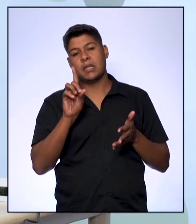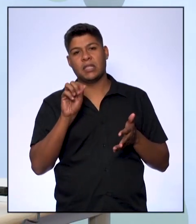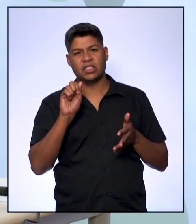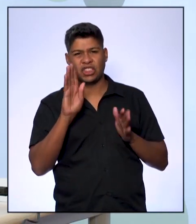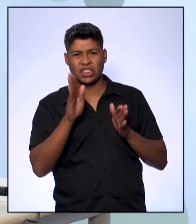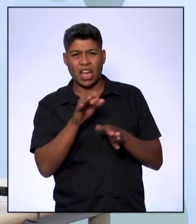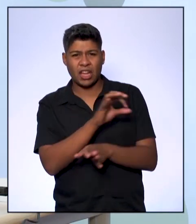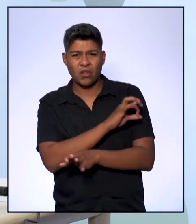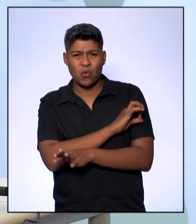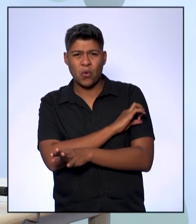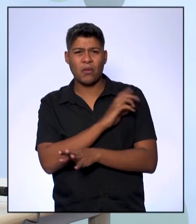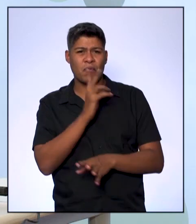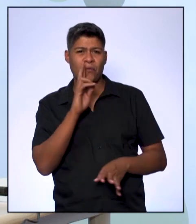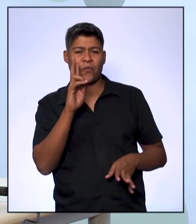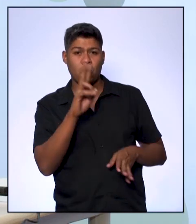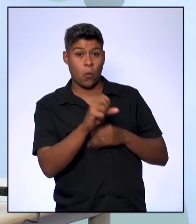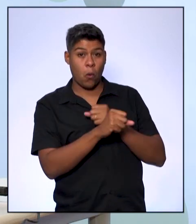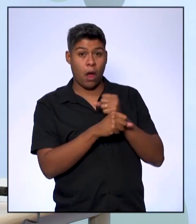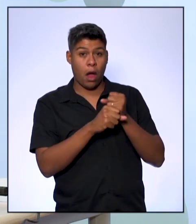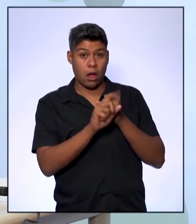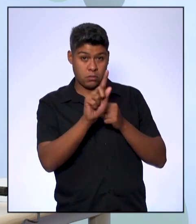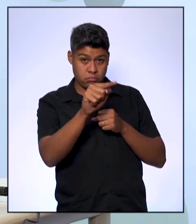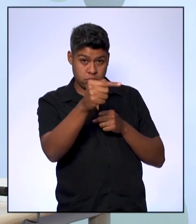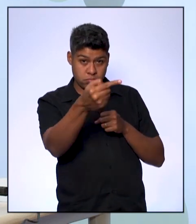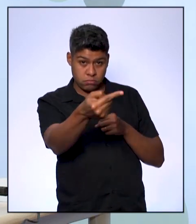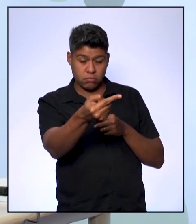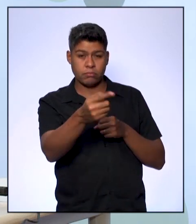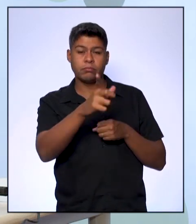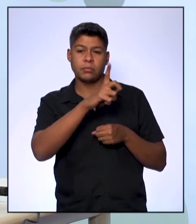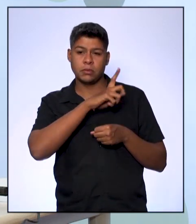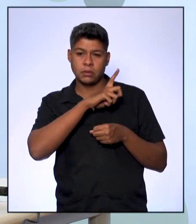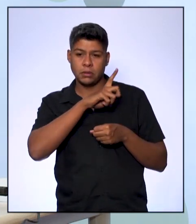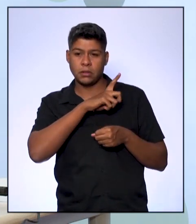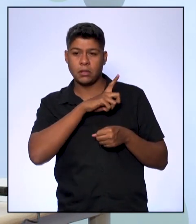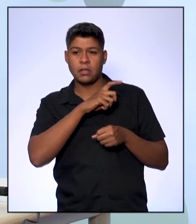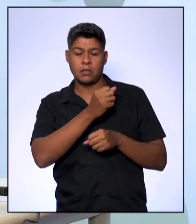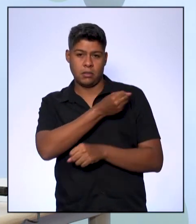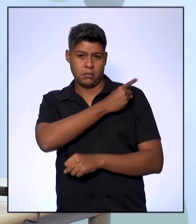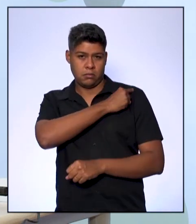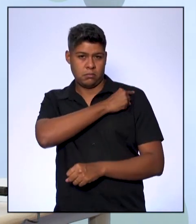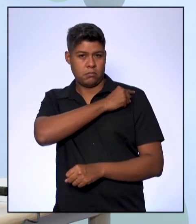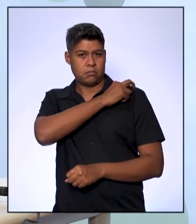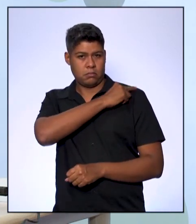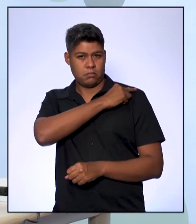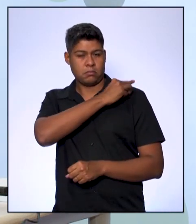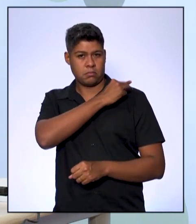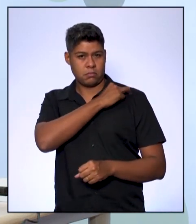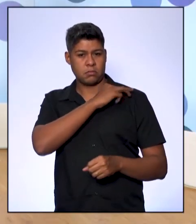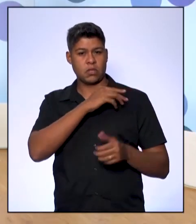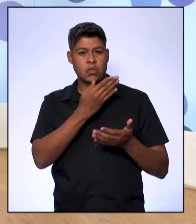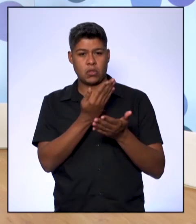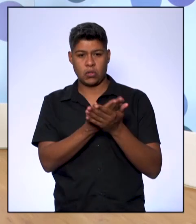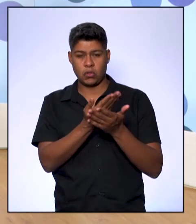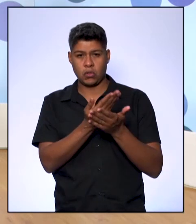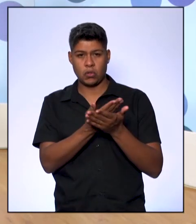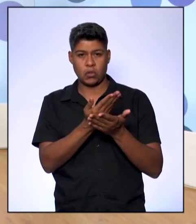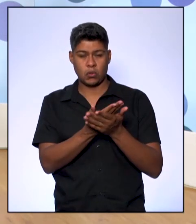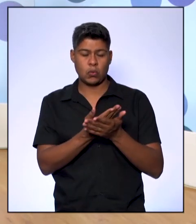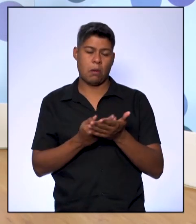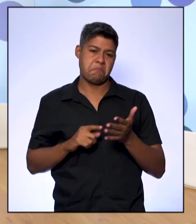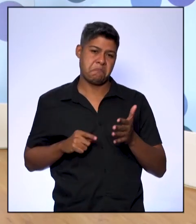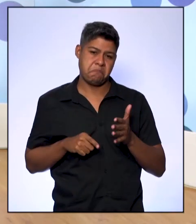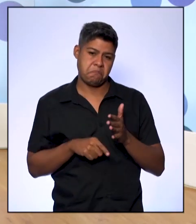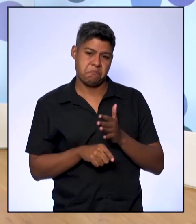ano já deve ter visto partes mais um ano que vem né que estão indo ensino médio vocês vão cartão pontal isso não